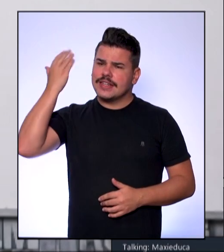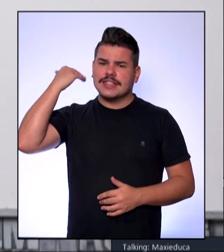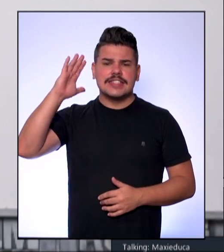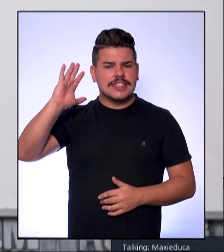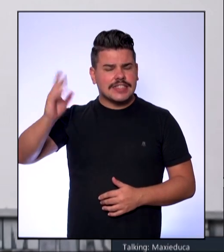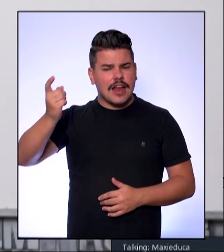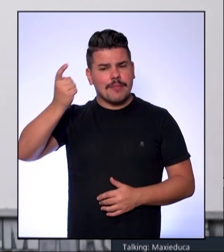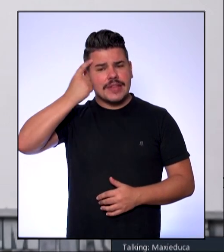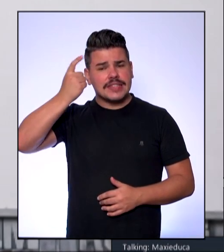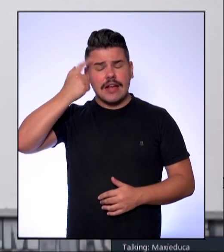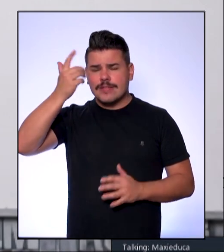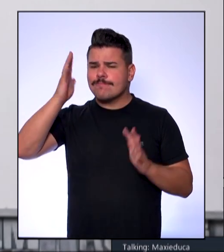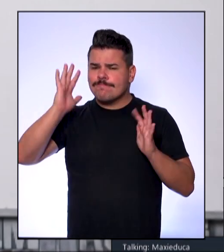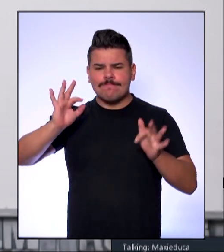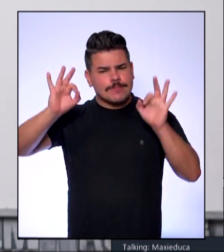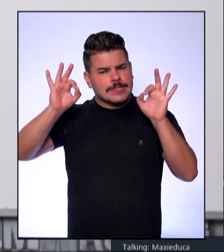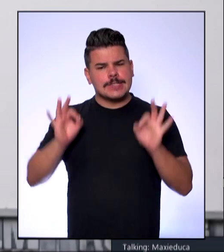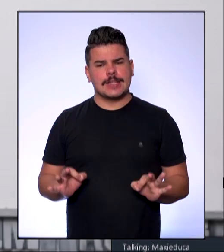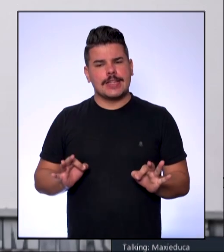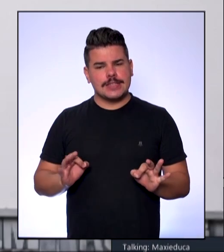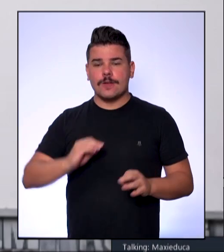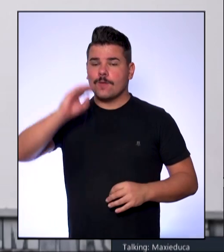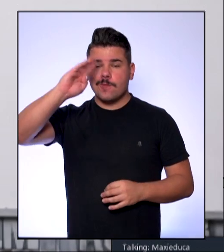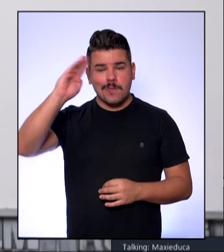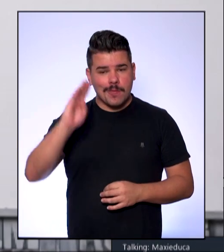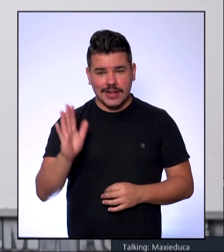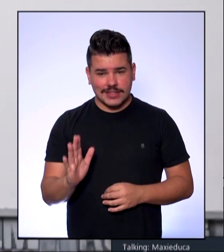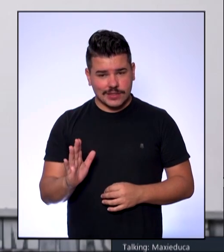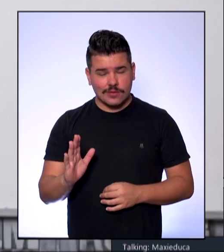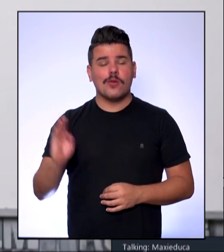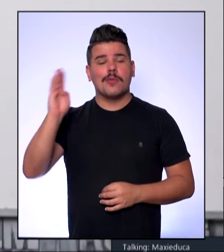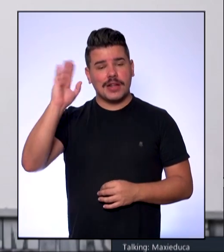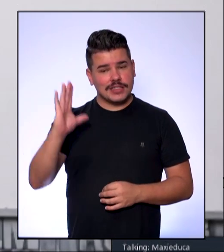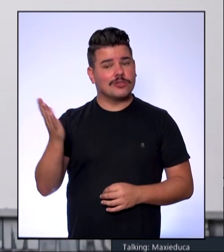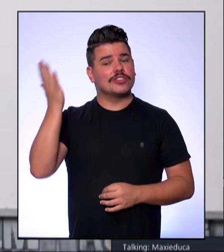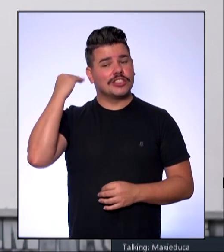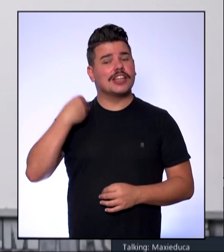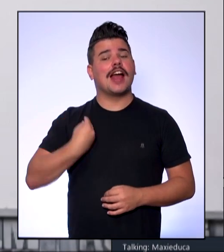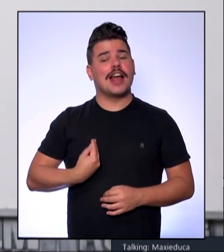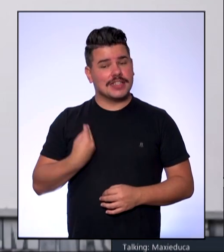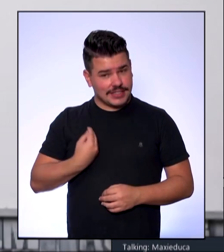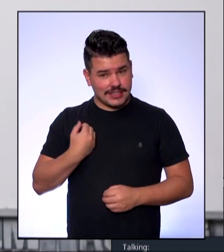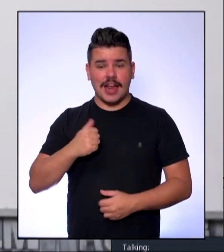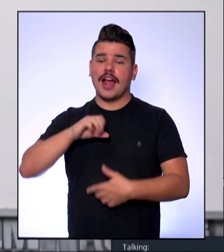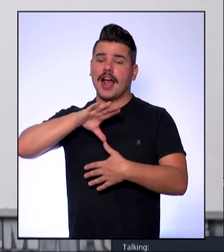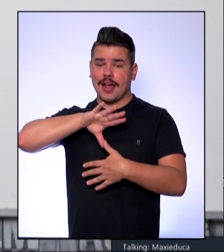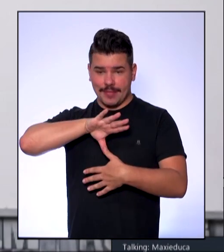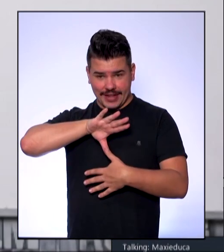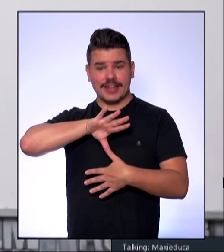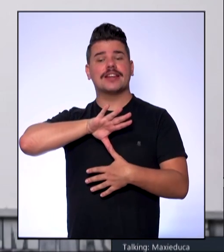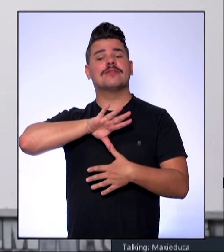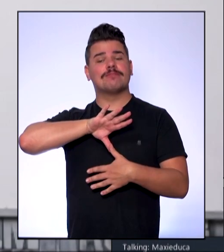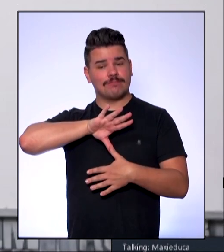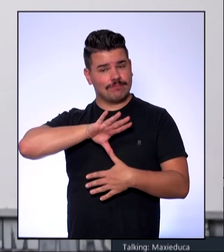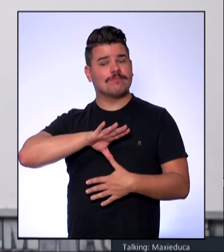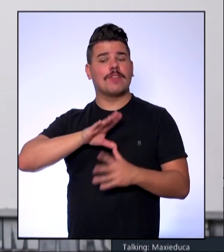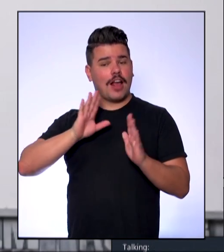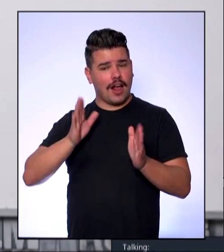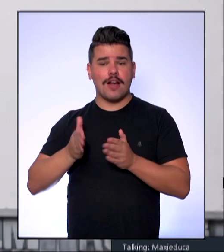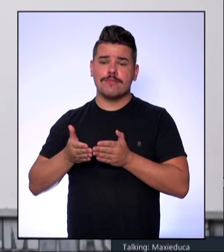tinha praticamente certeza de que o Brasil existia. E a América, como assim foi